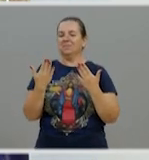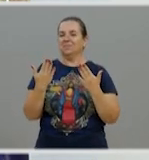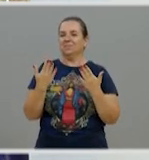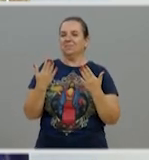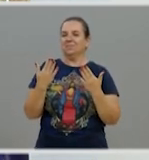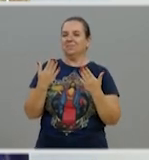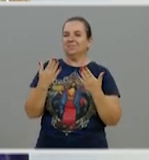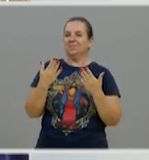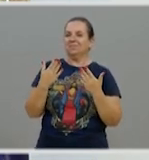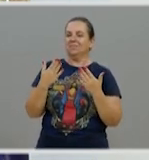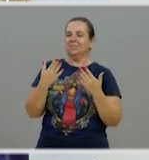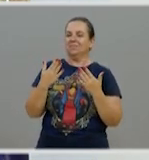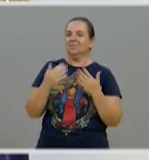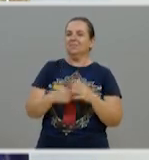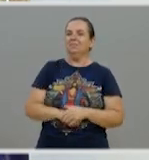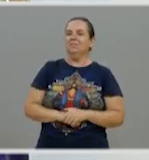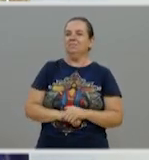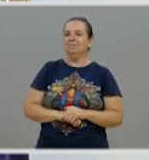quando